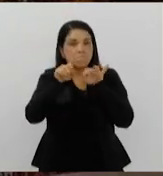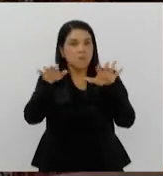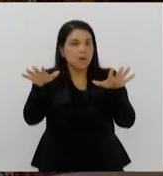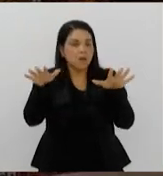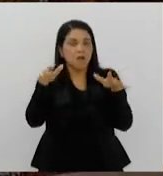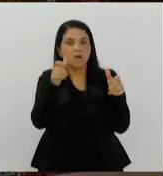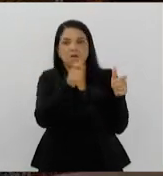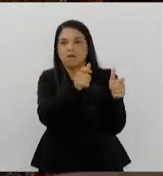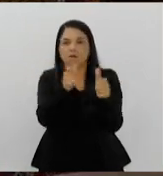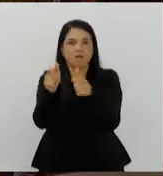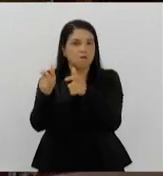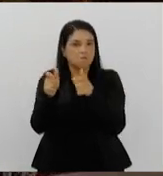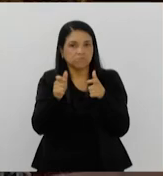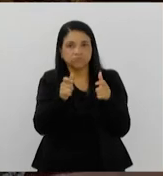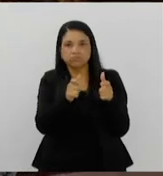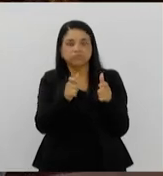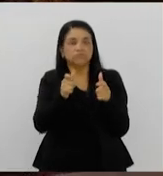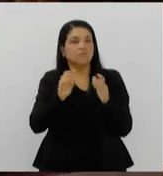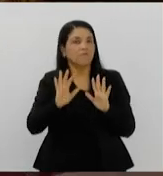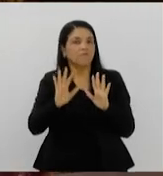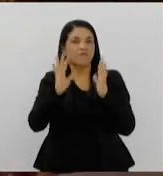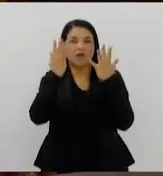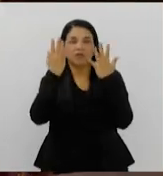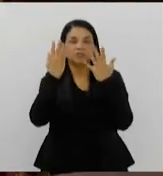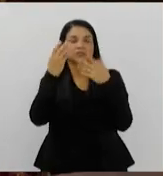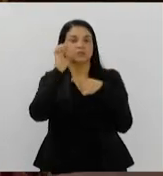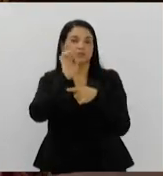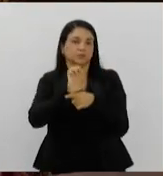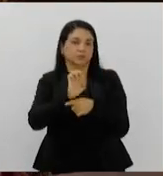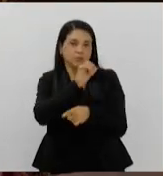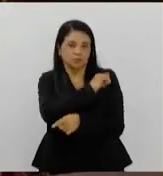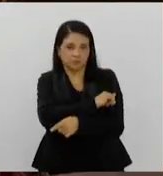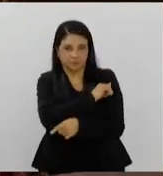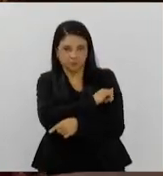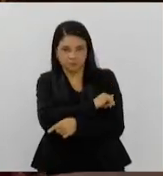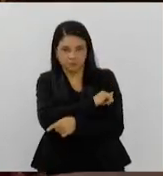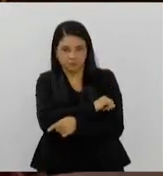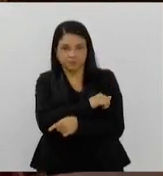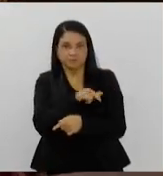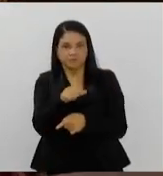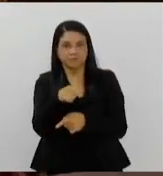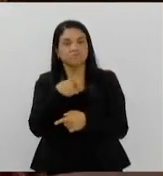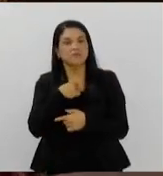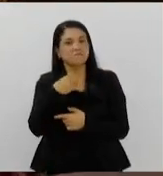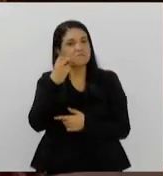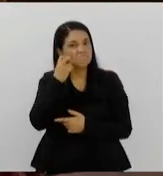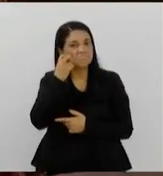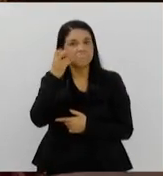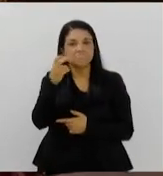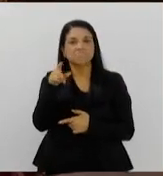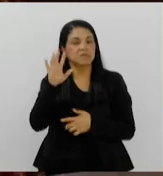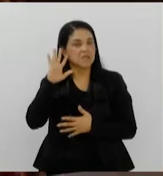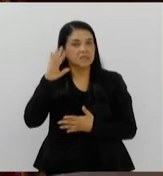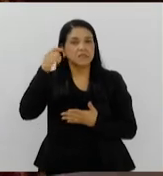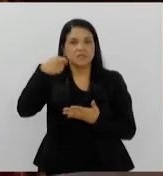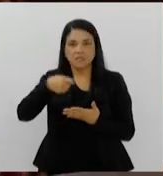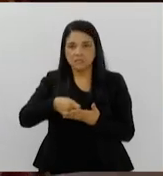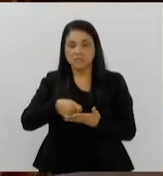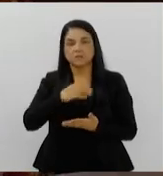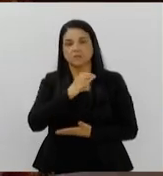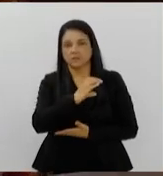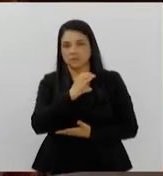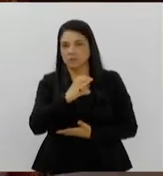qualquer outra festa no âmbito do, do Estado do Rio de Janeiro. Então, foi sábia a decisão da